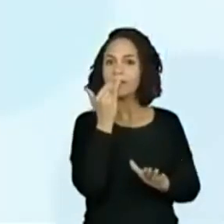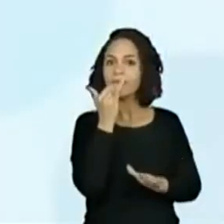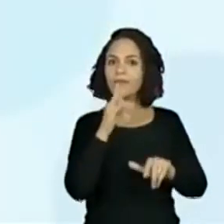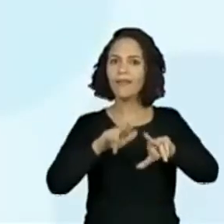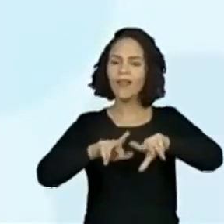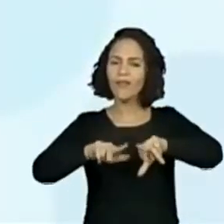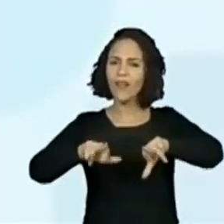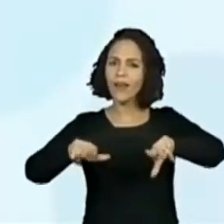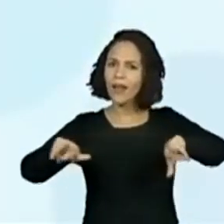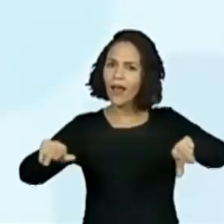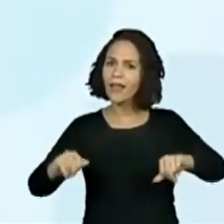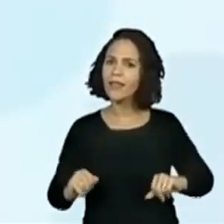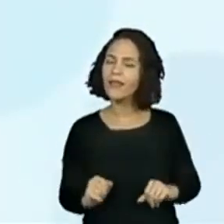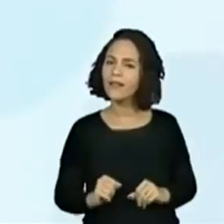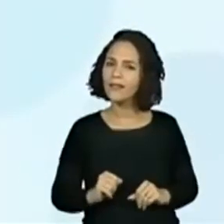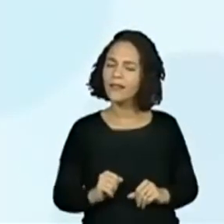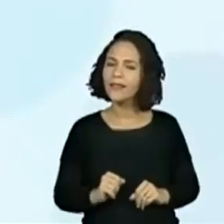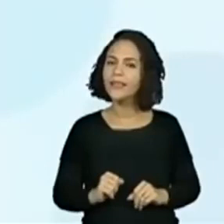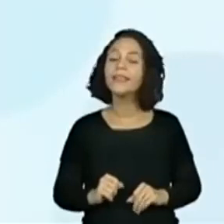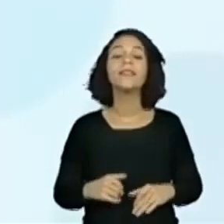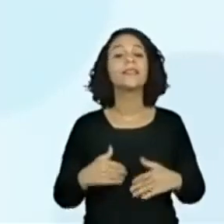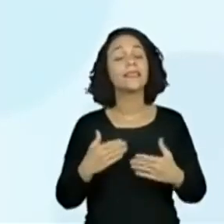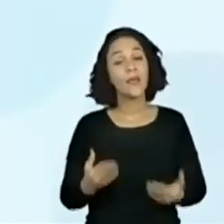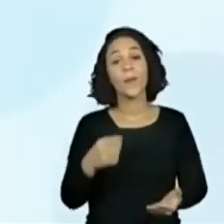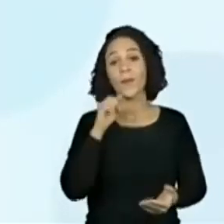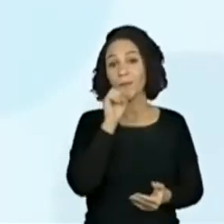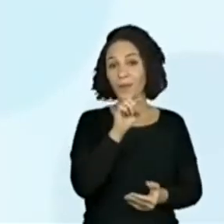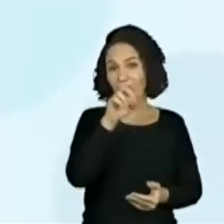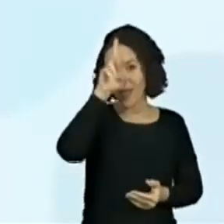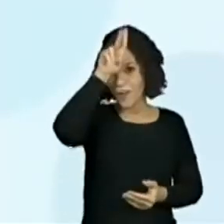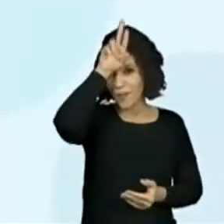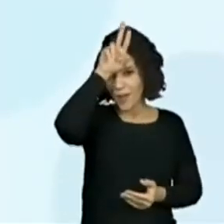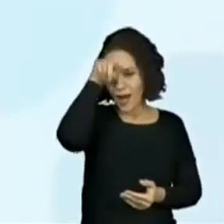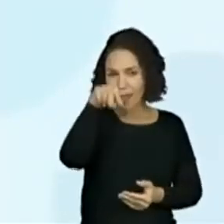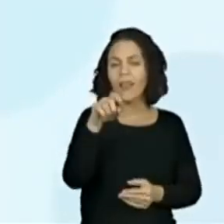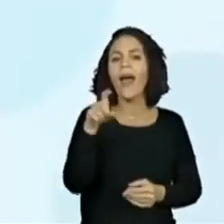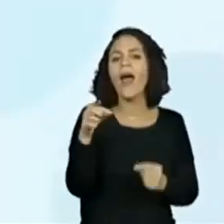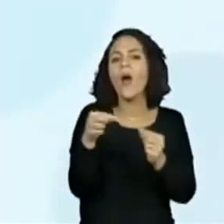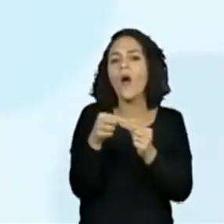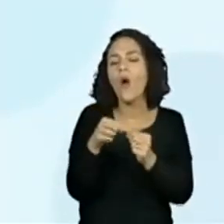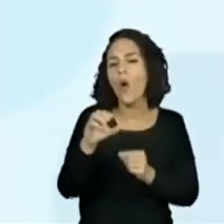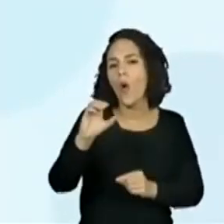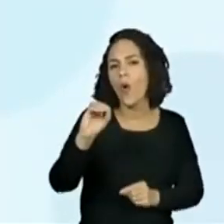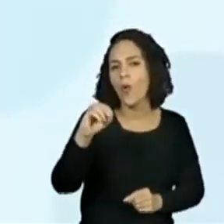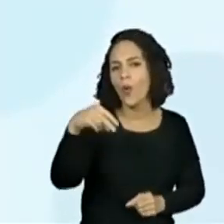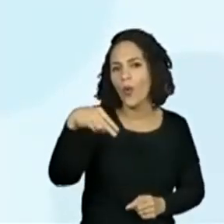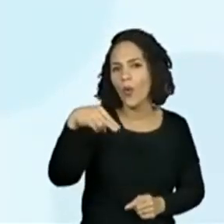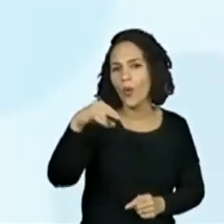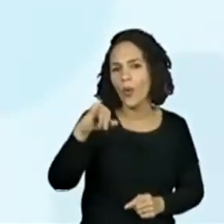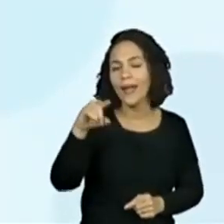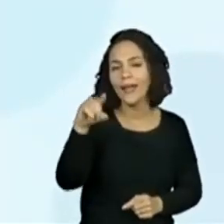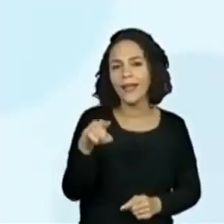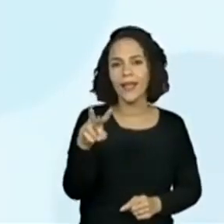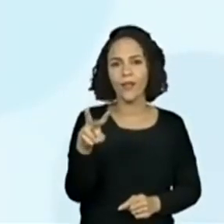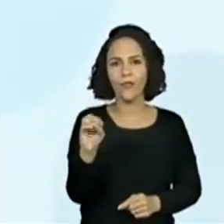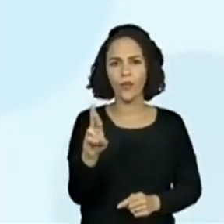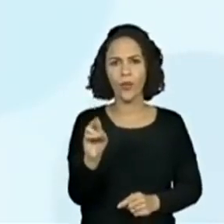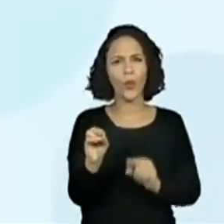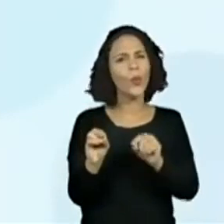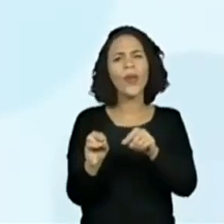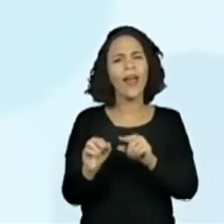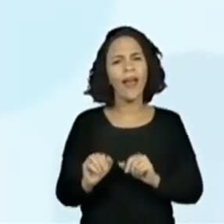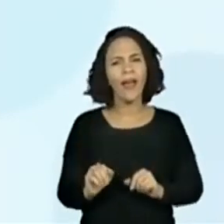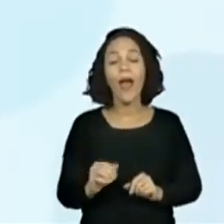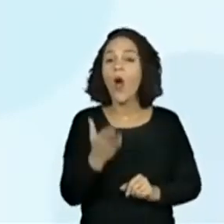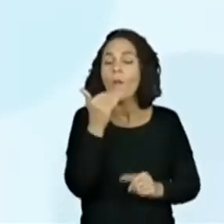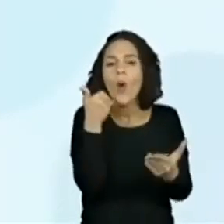variada. As baratas são insetos onívoros. Então, ou seja,